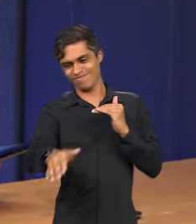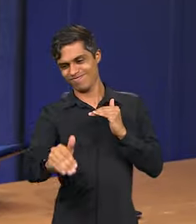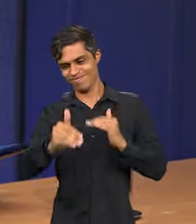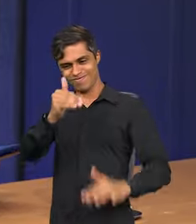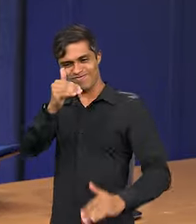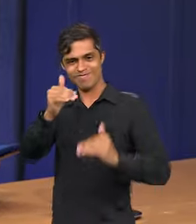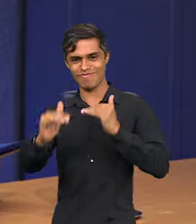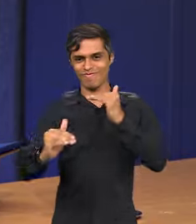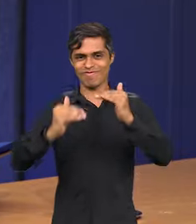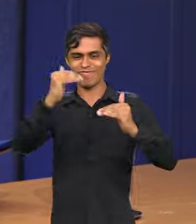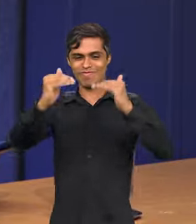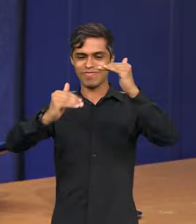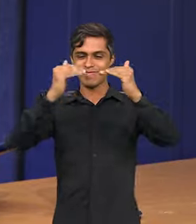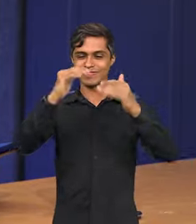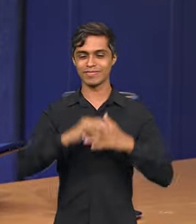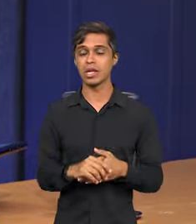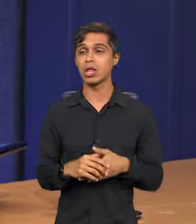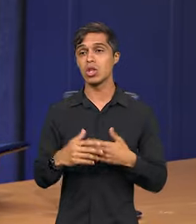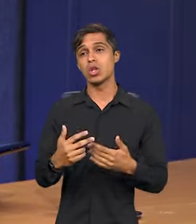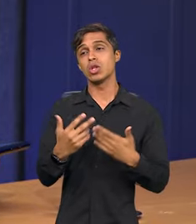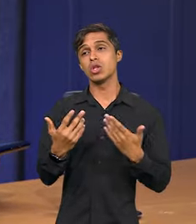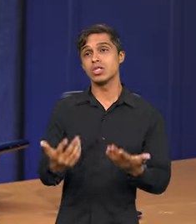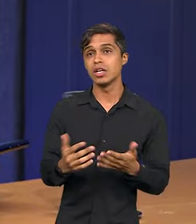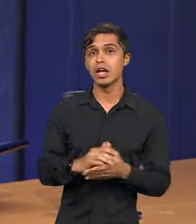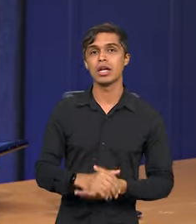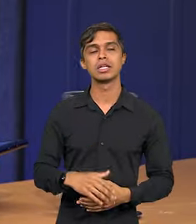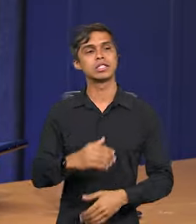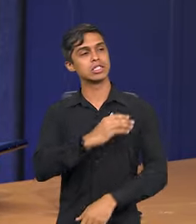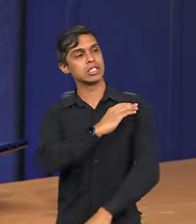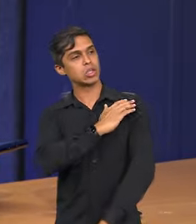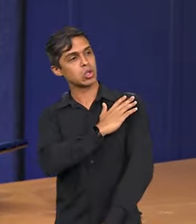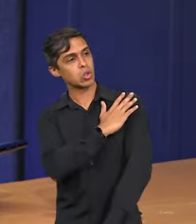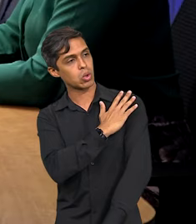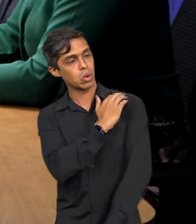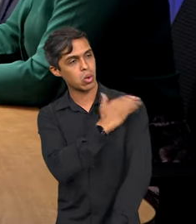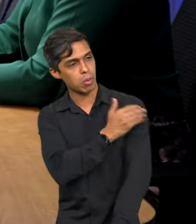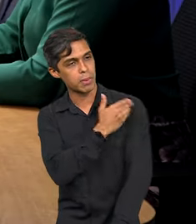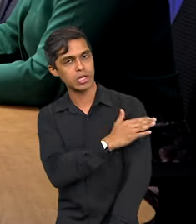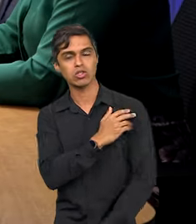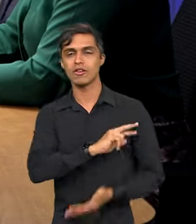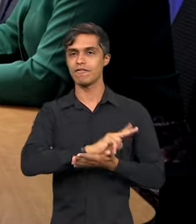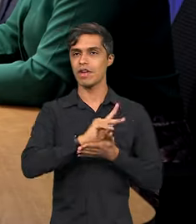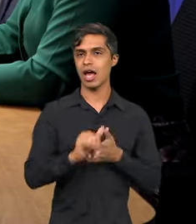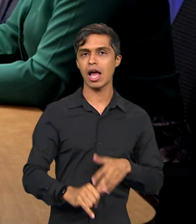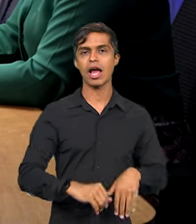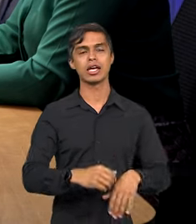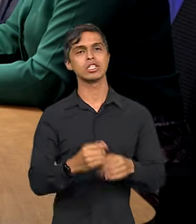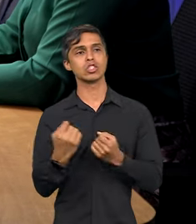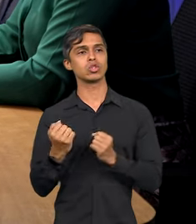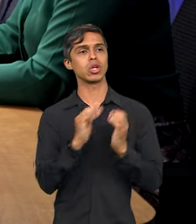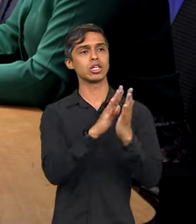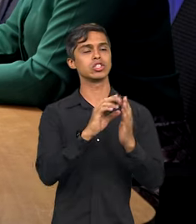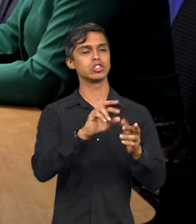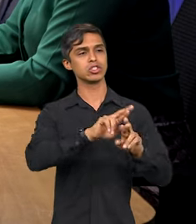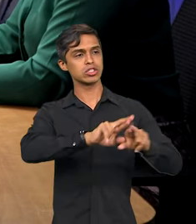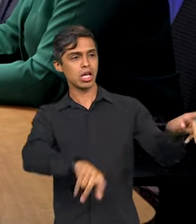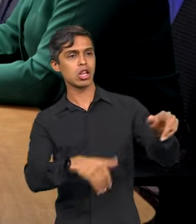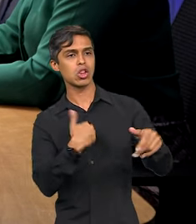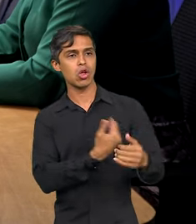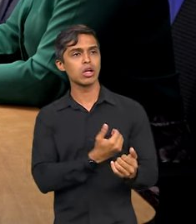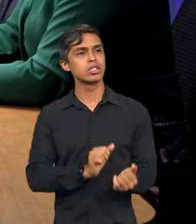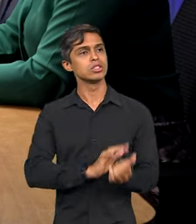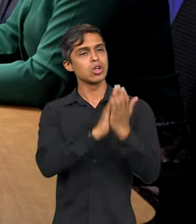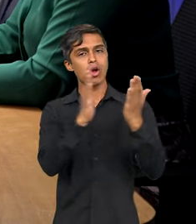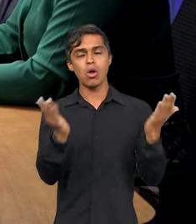descansar com relação a isso com relação aos preconceitos o combate às desigualdades todas essas que nós